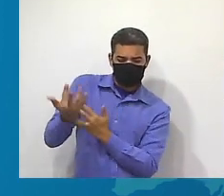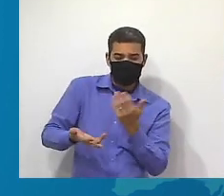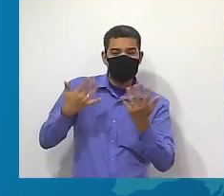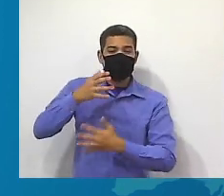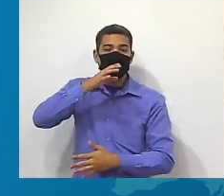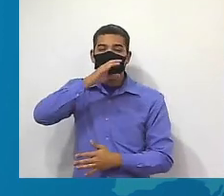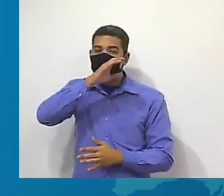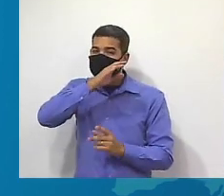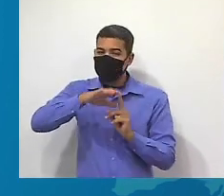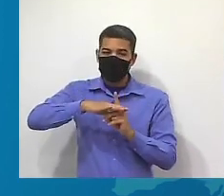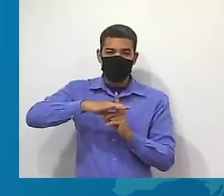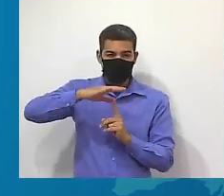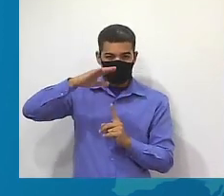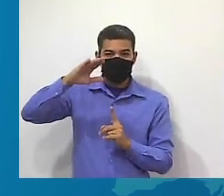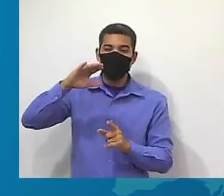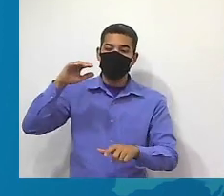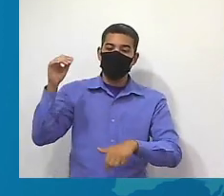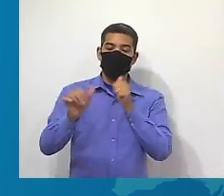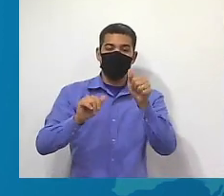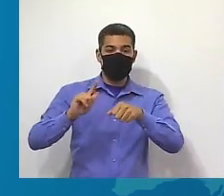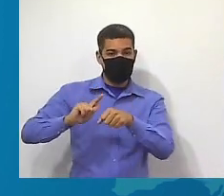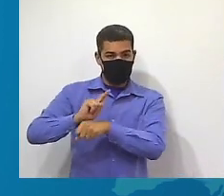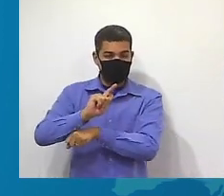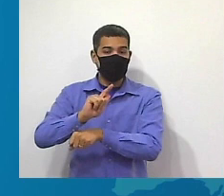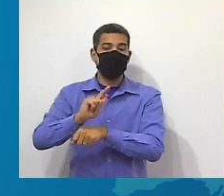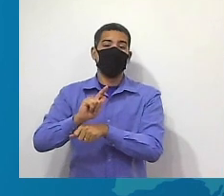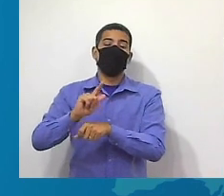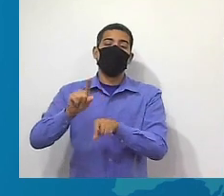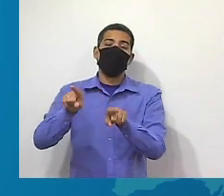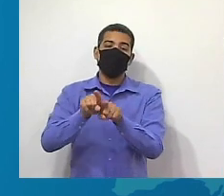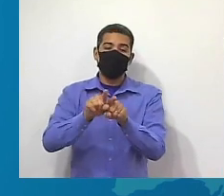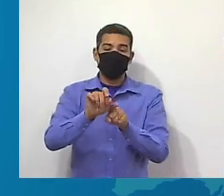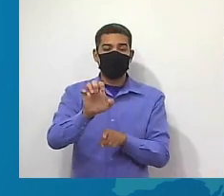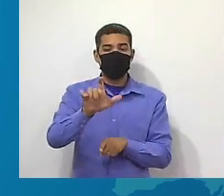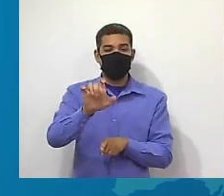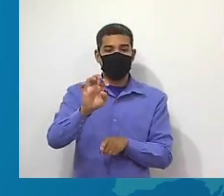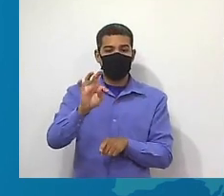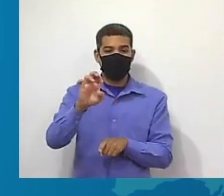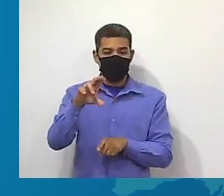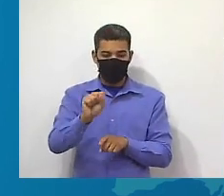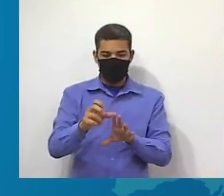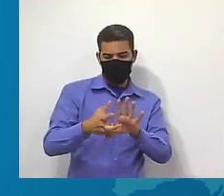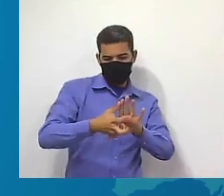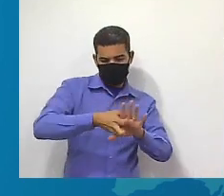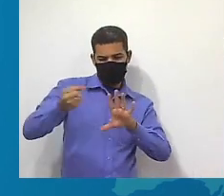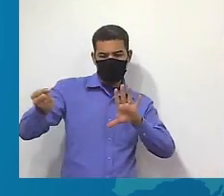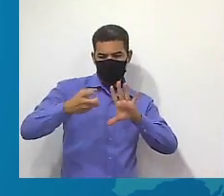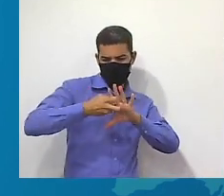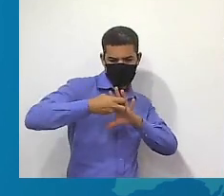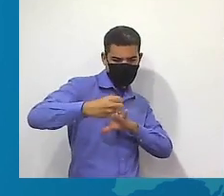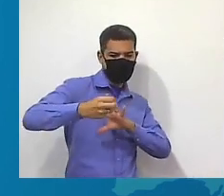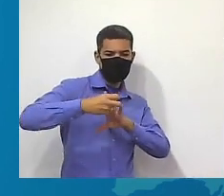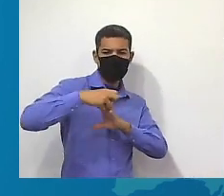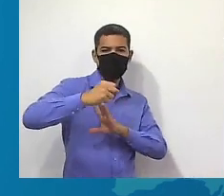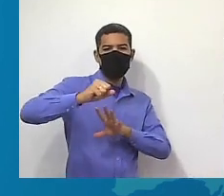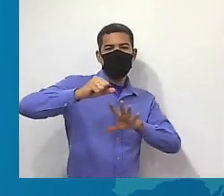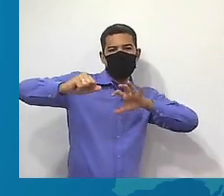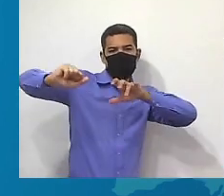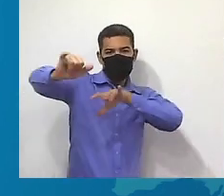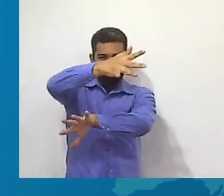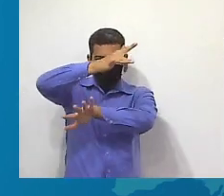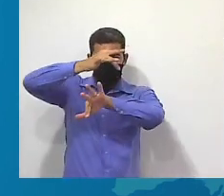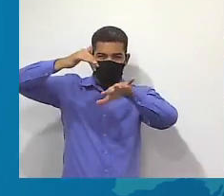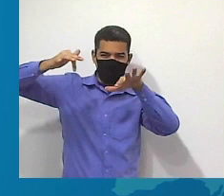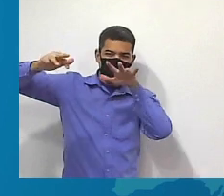a matéria, não só se transforma em gás, mas como os elétrons são arrancados. Então, a gente tem uma nuvem de